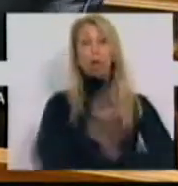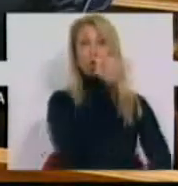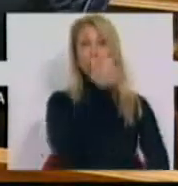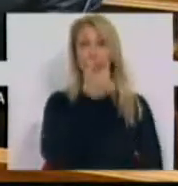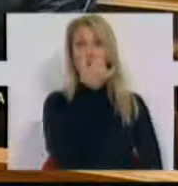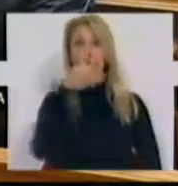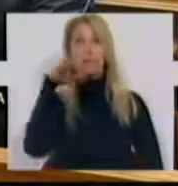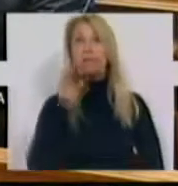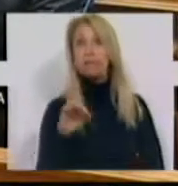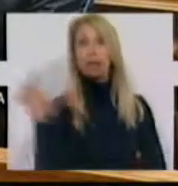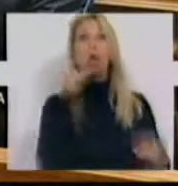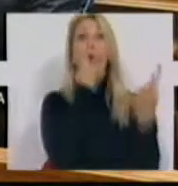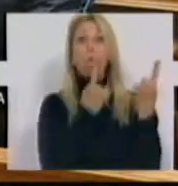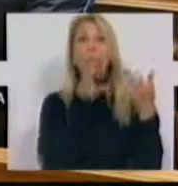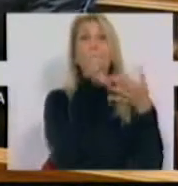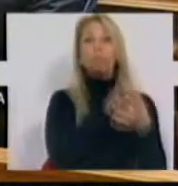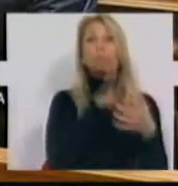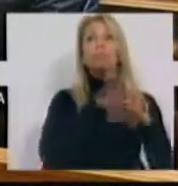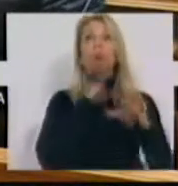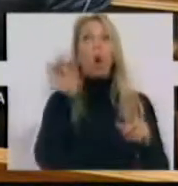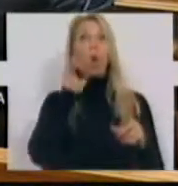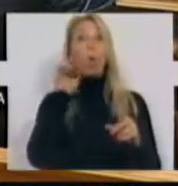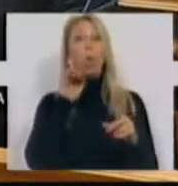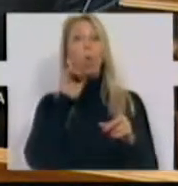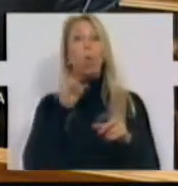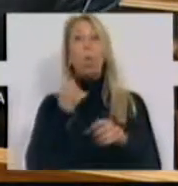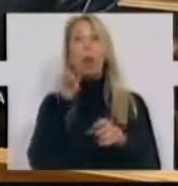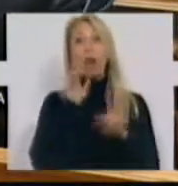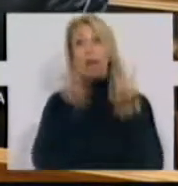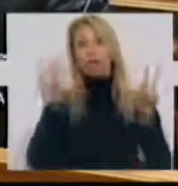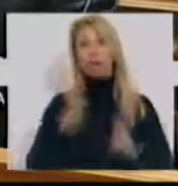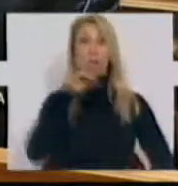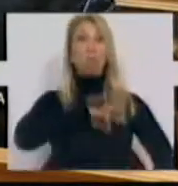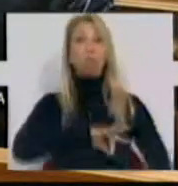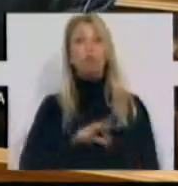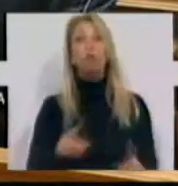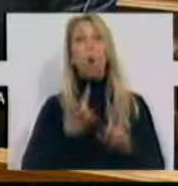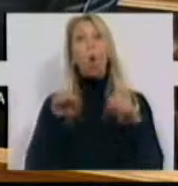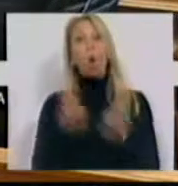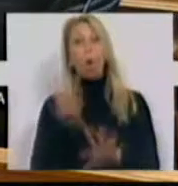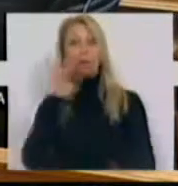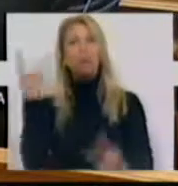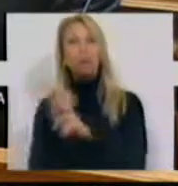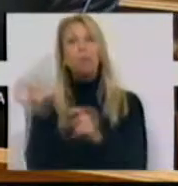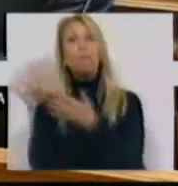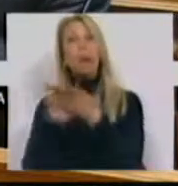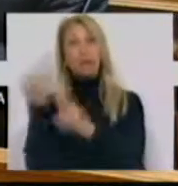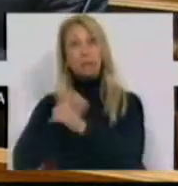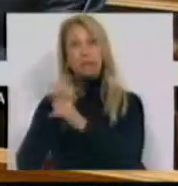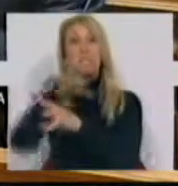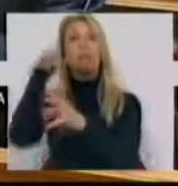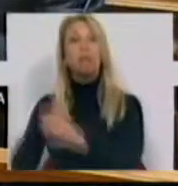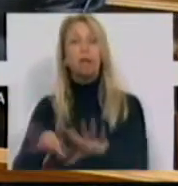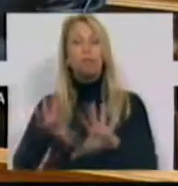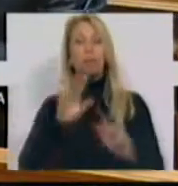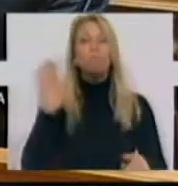uma referente às questões relacionadas com as qualificações profissionais, outra com que regula o mercado de serviços internos, mas,